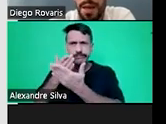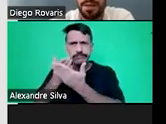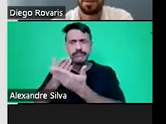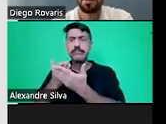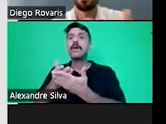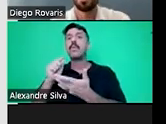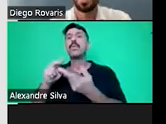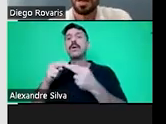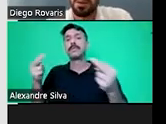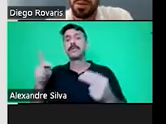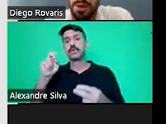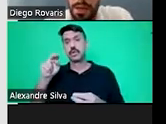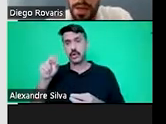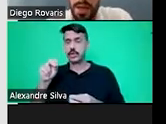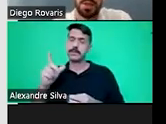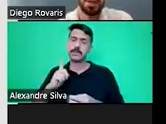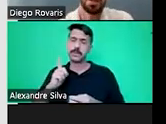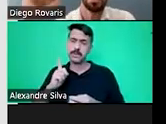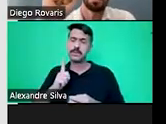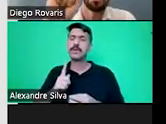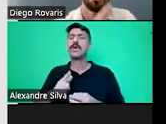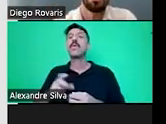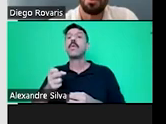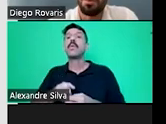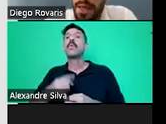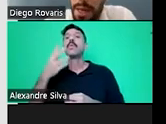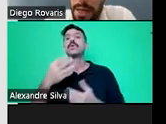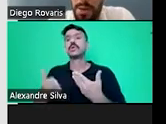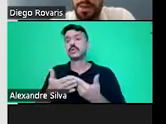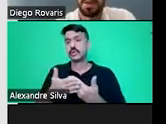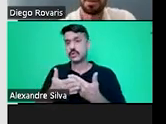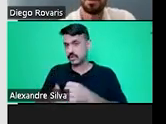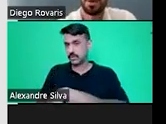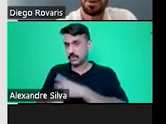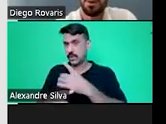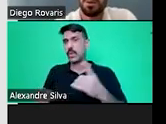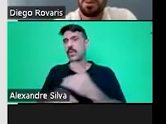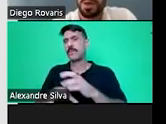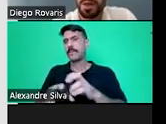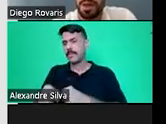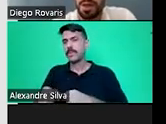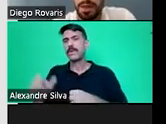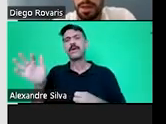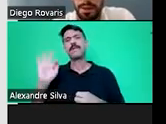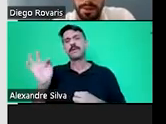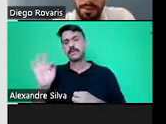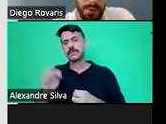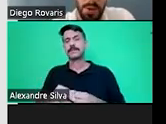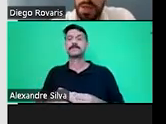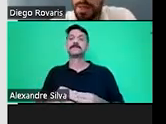genômicas inversas com anos de escolaridade, com completar a graduação, com